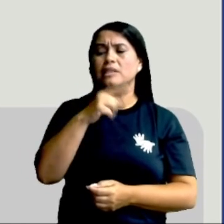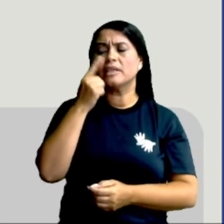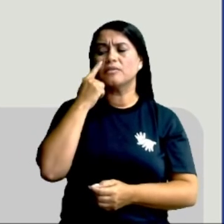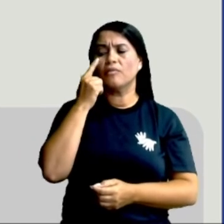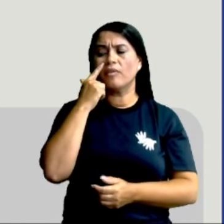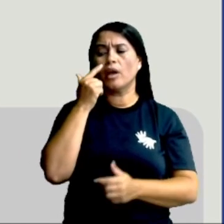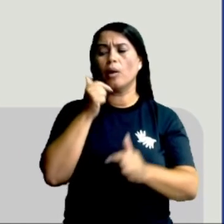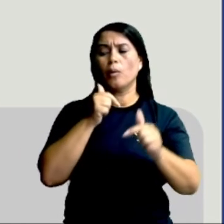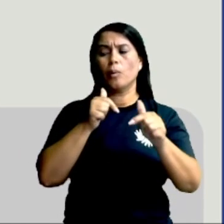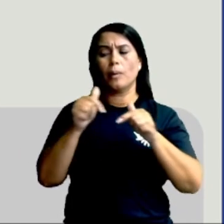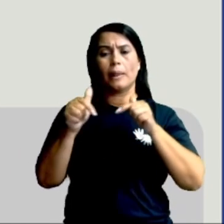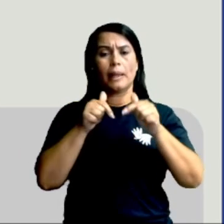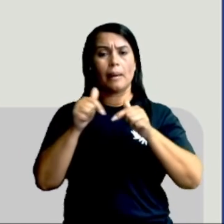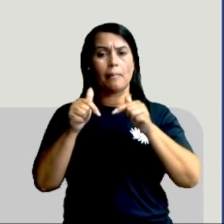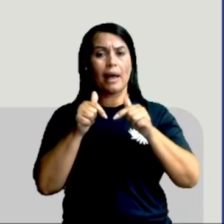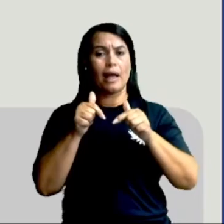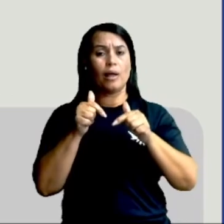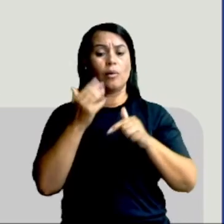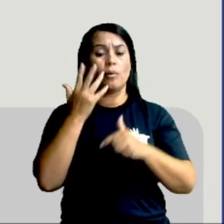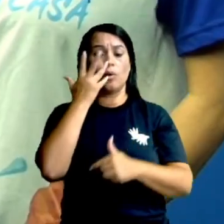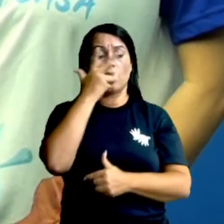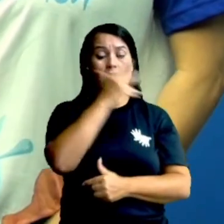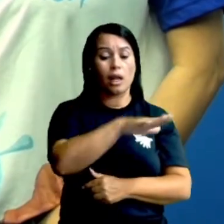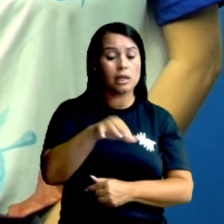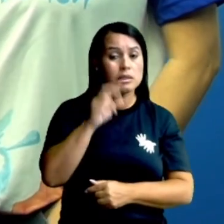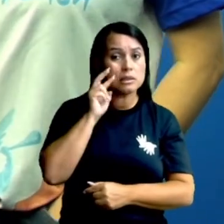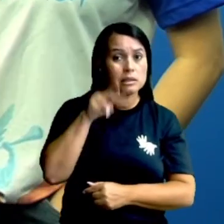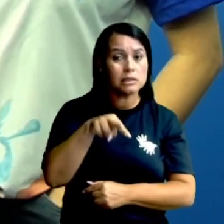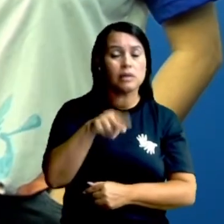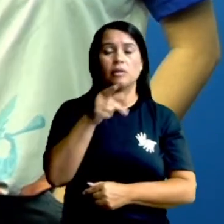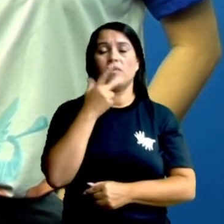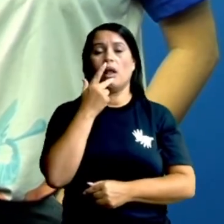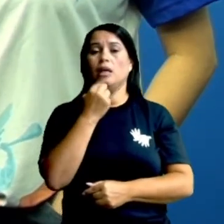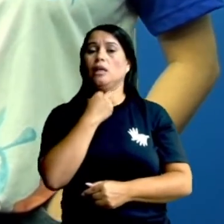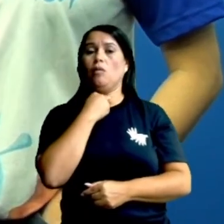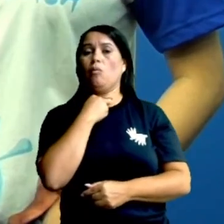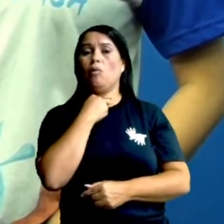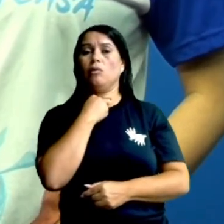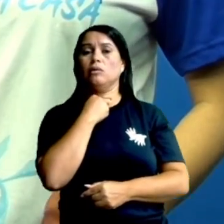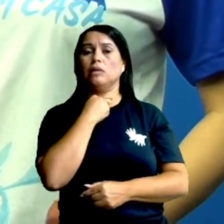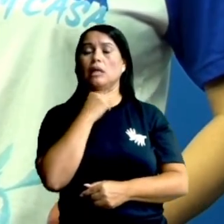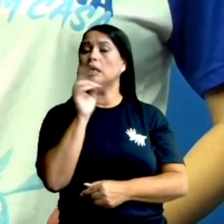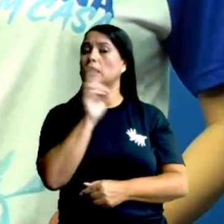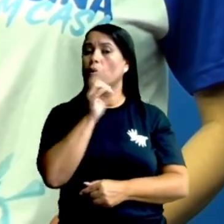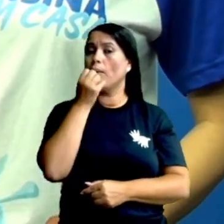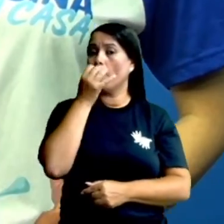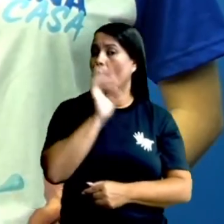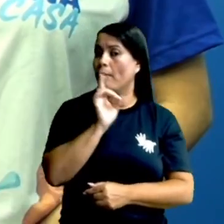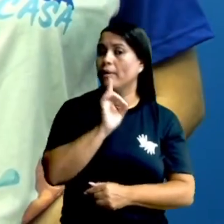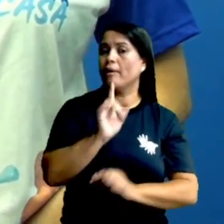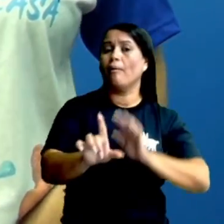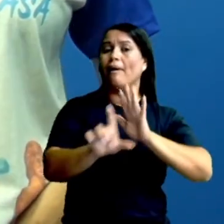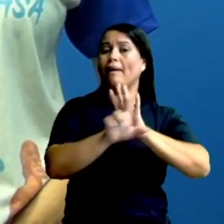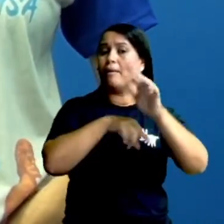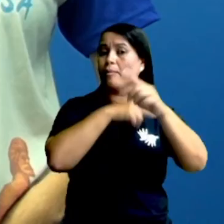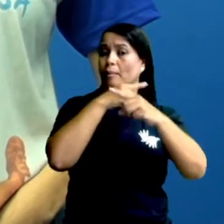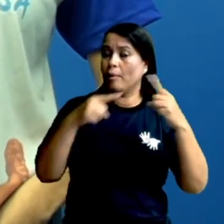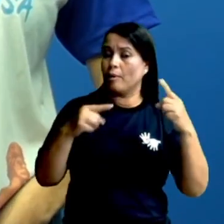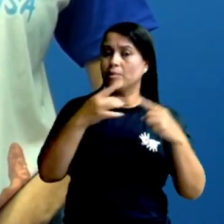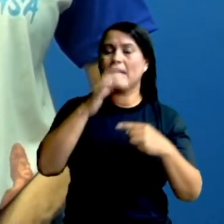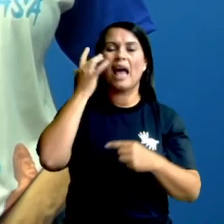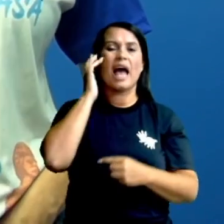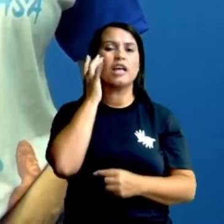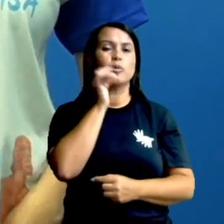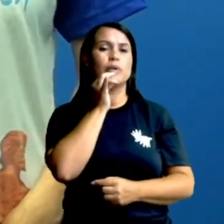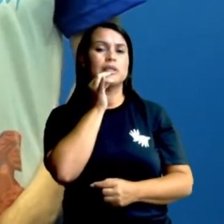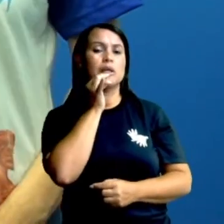trabalho infantil, você diga não, não ao trabalho infantil. Não é uma coisa legal, não é uma coisa que você acha que